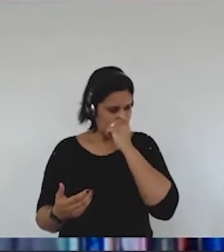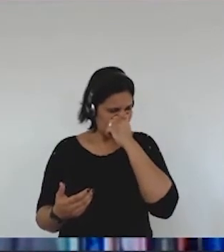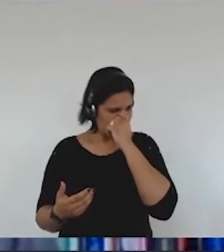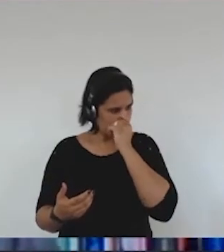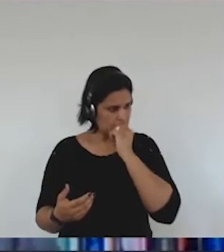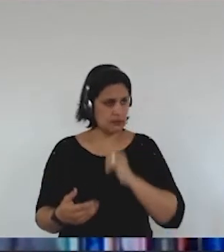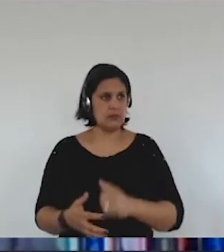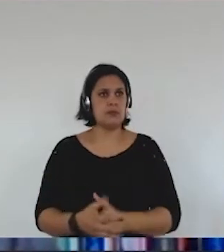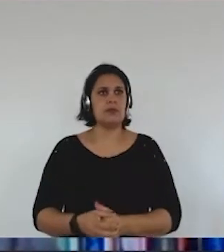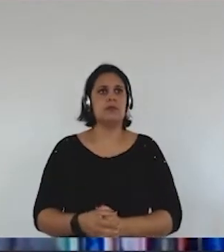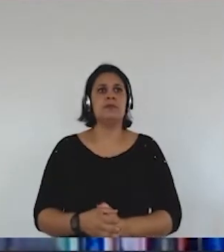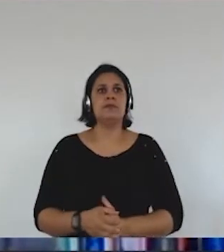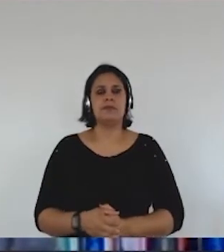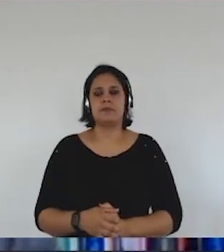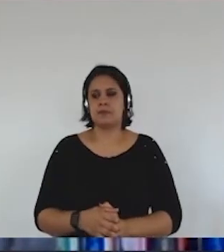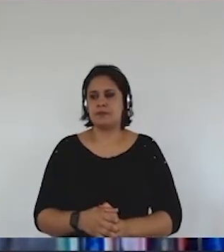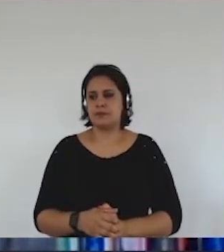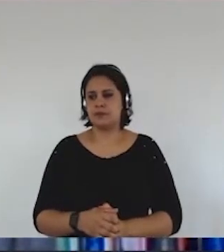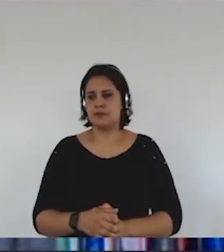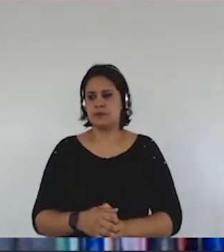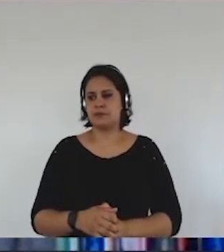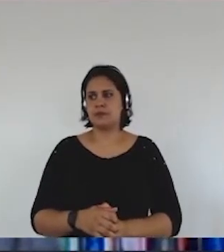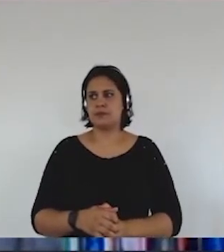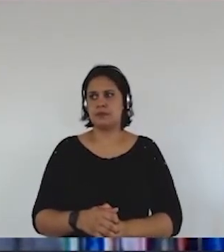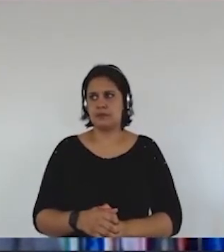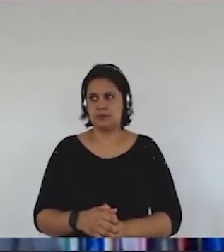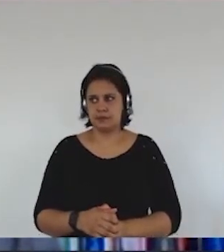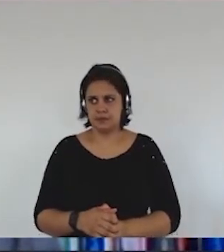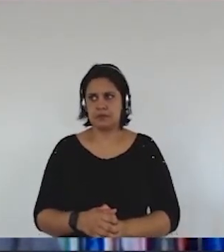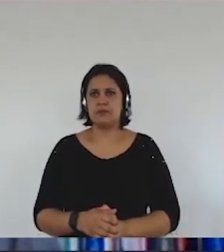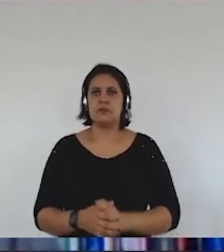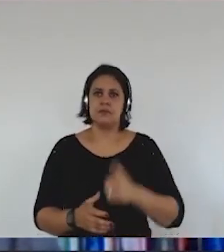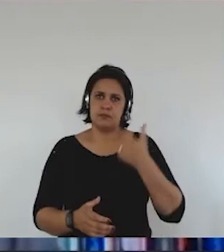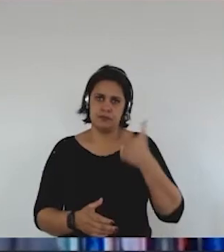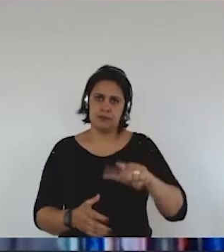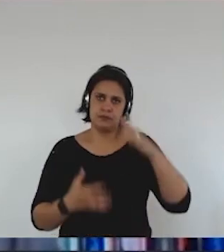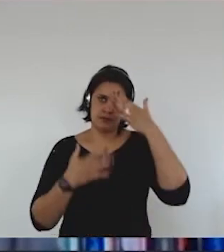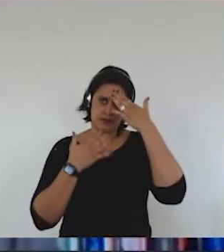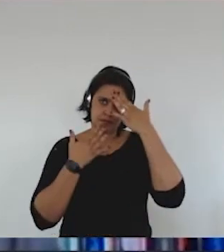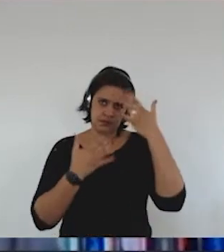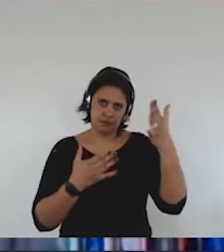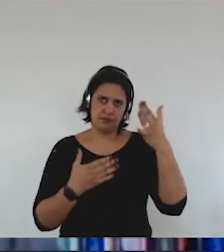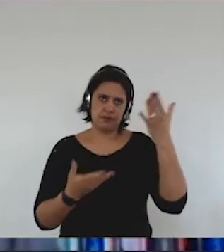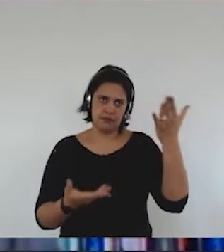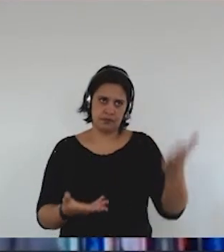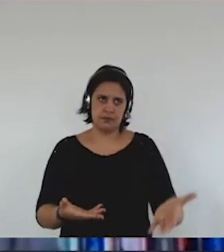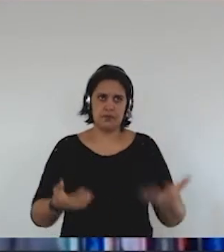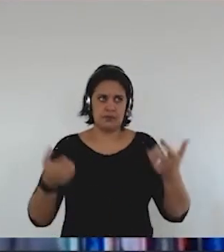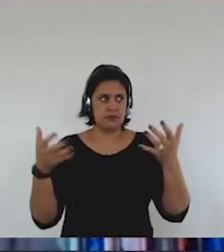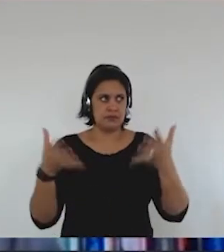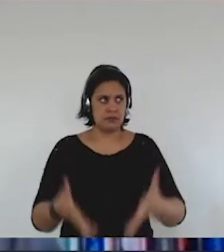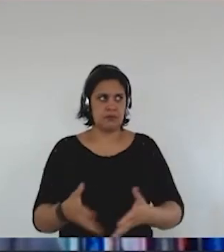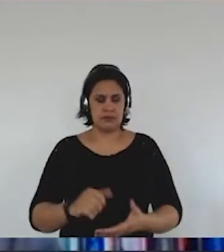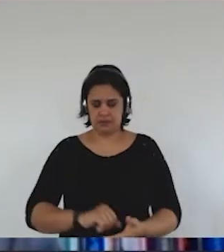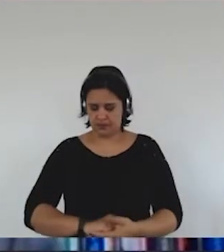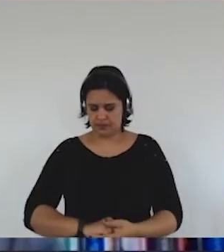aí também tecer as suas considerações. Mais uma vez, agradeço imensamente a oportunidade de participar desse belíssimo evento.